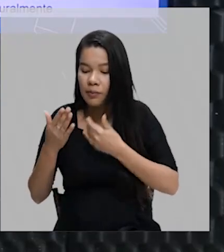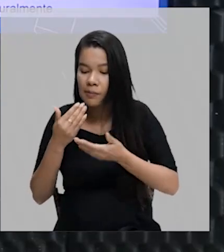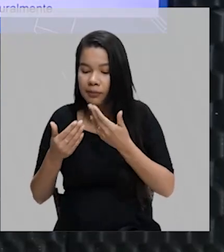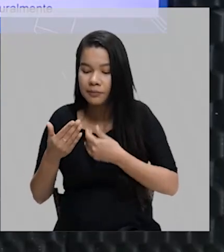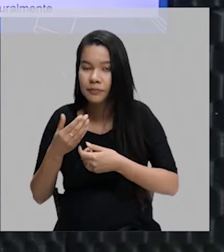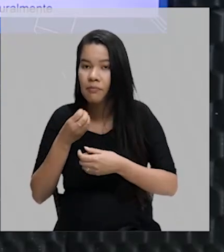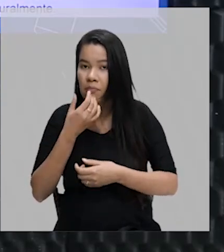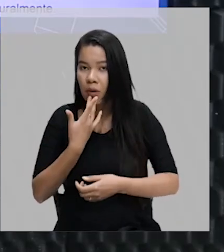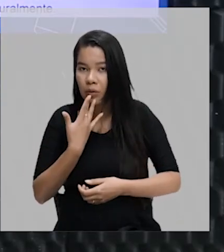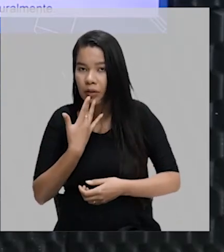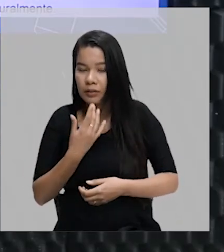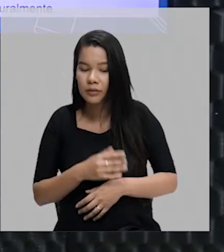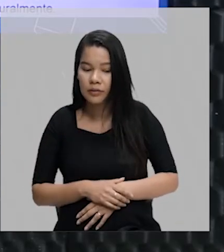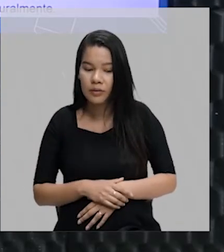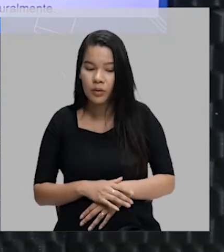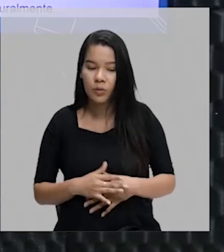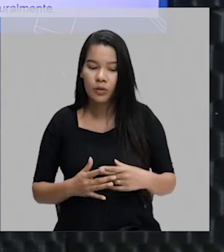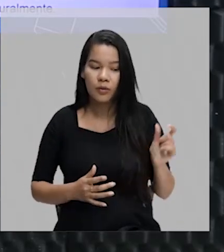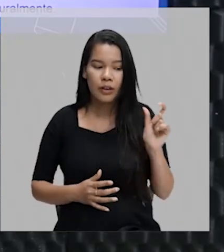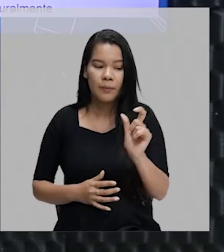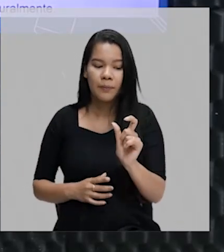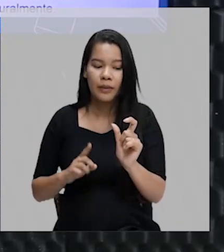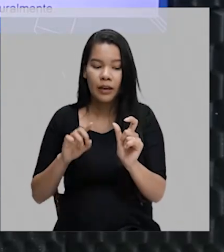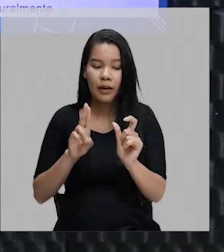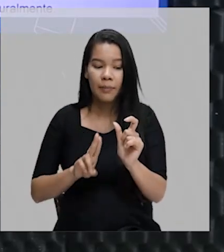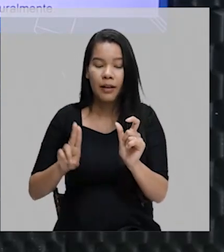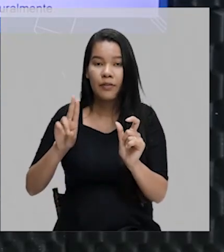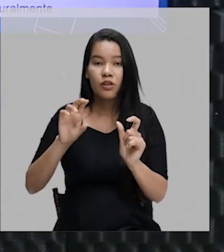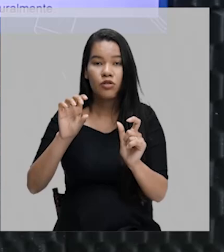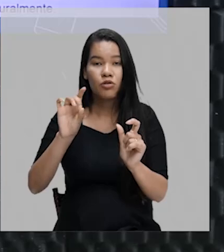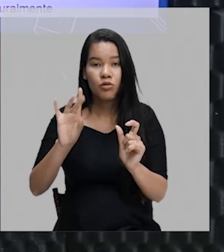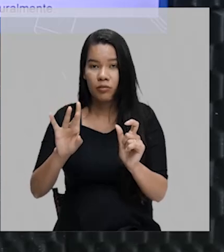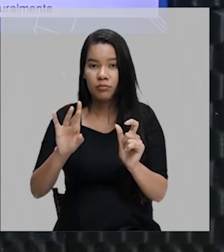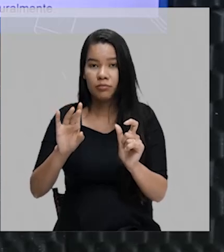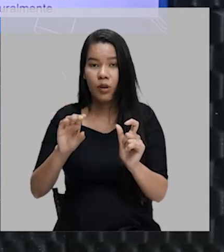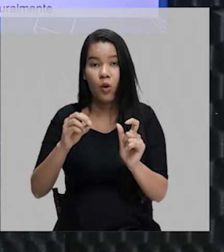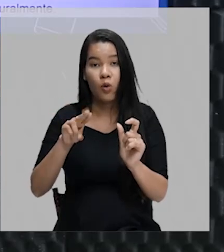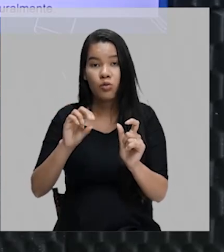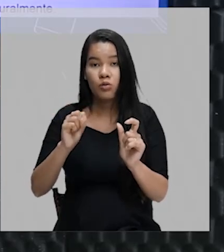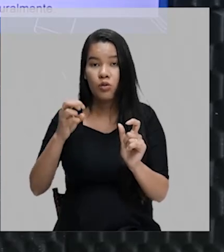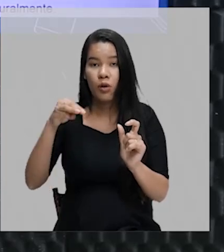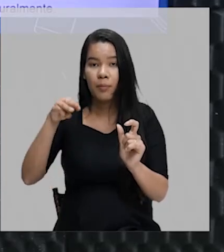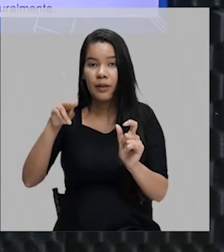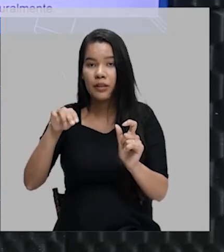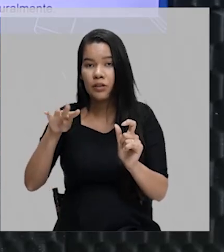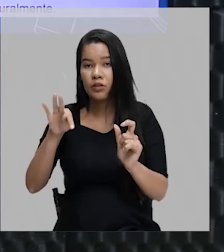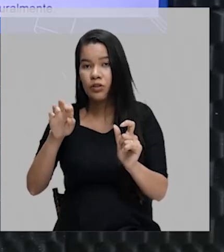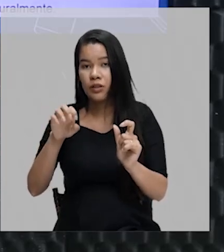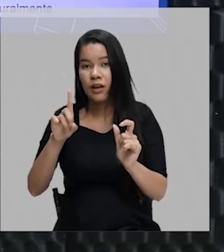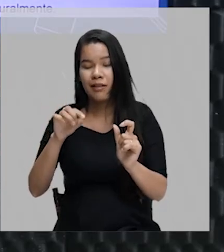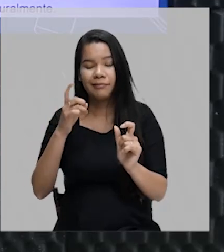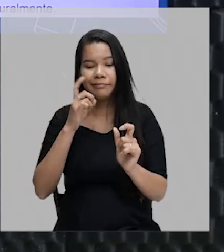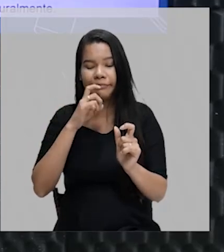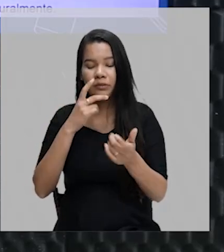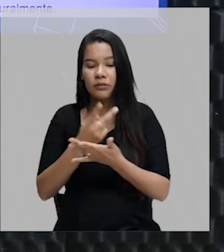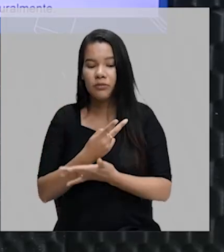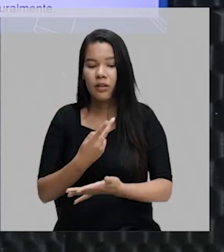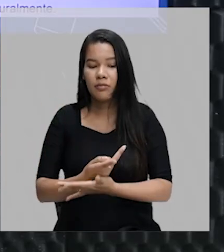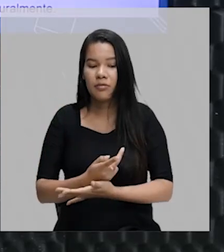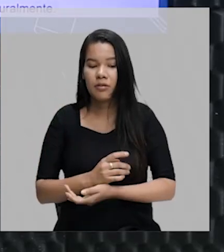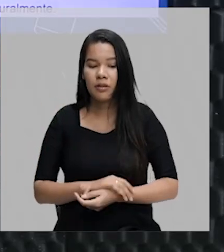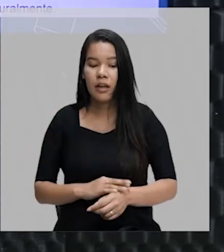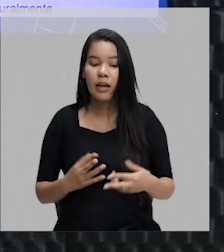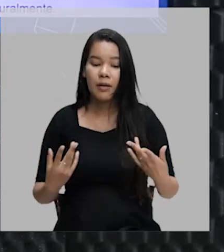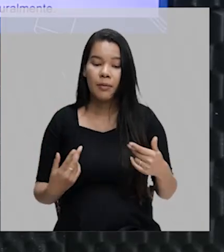falso. Por quê? Primeira coisa, vamos mencionar aqui com relação às características da mancha